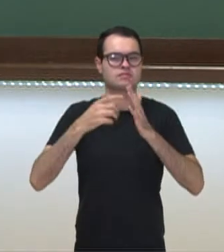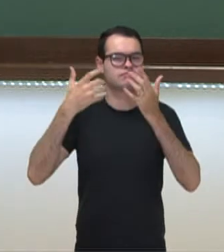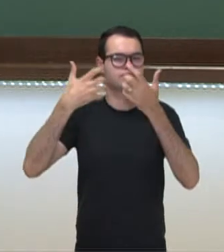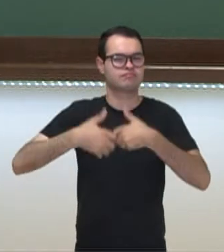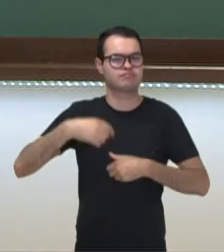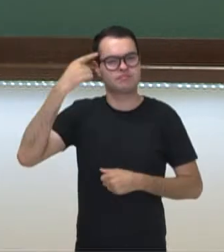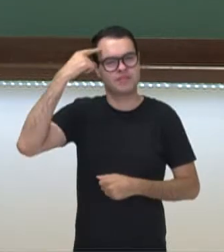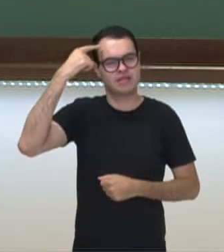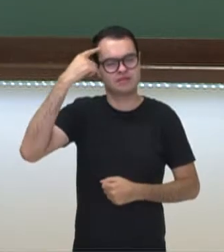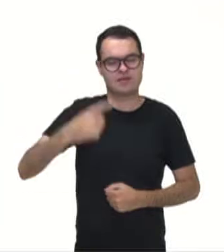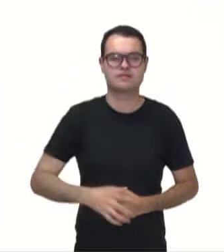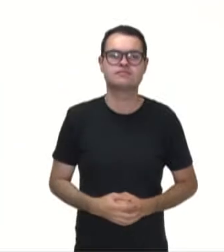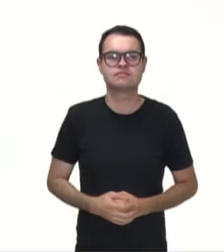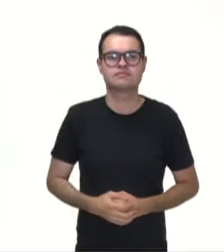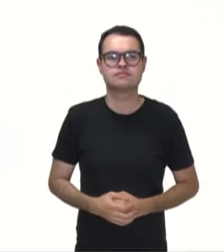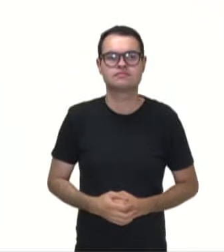reflexionar.